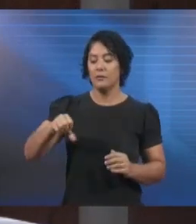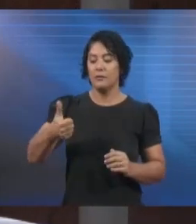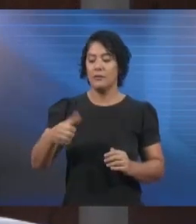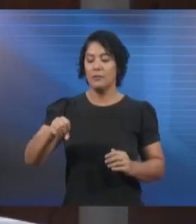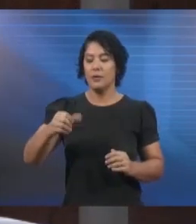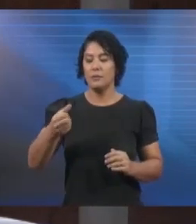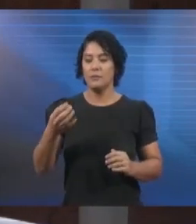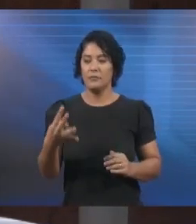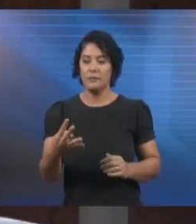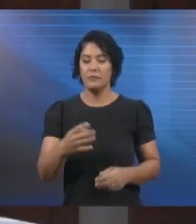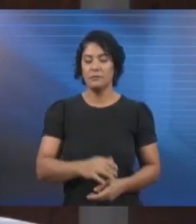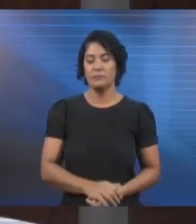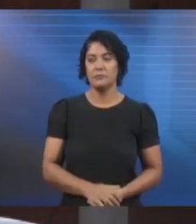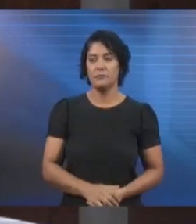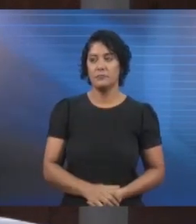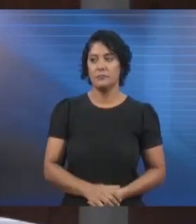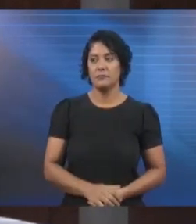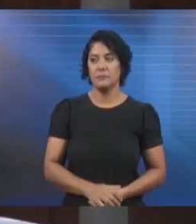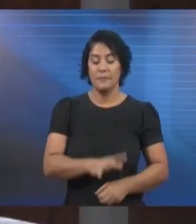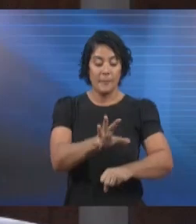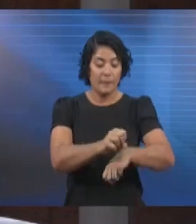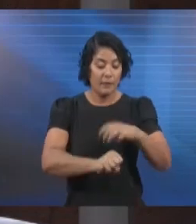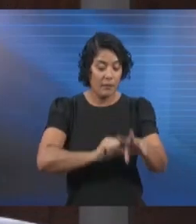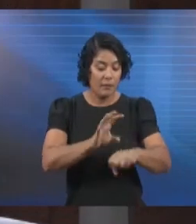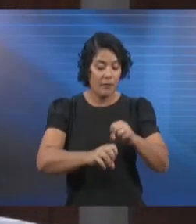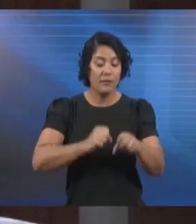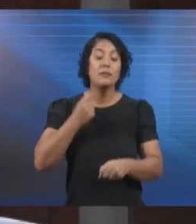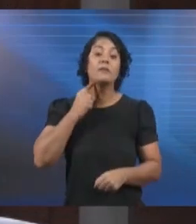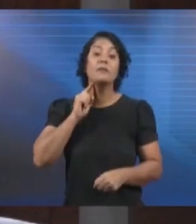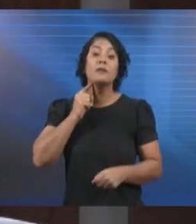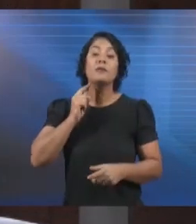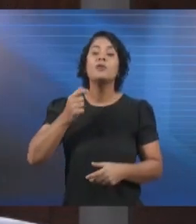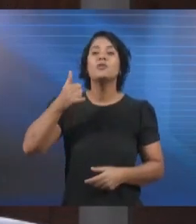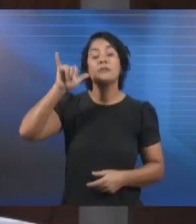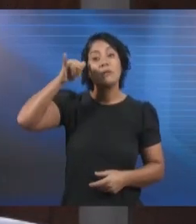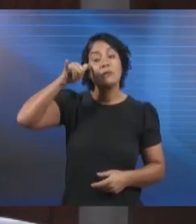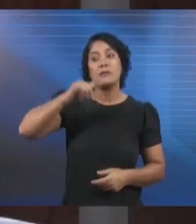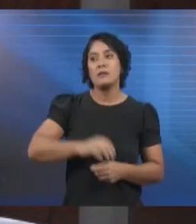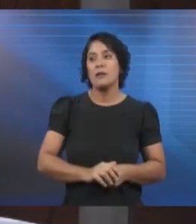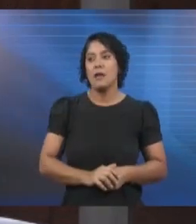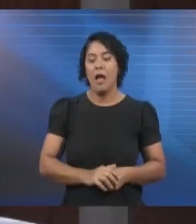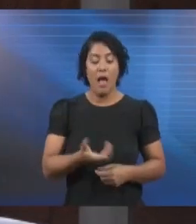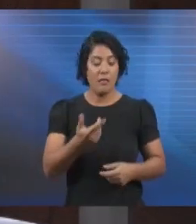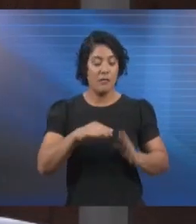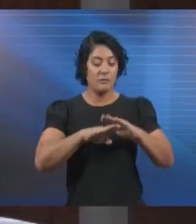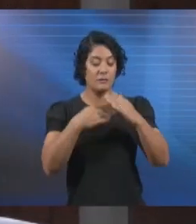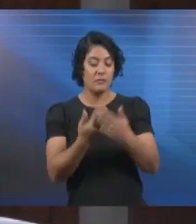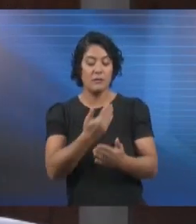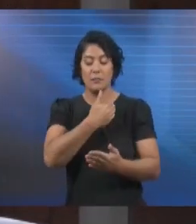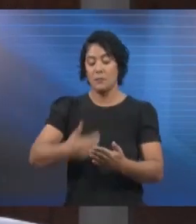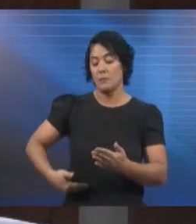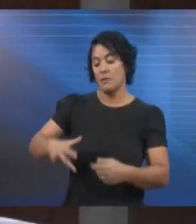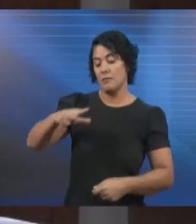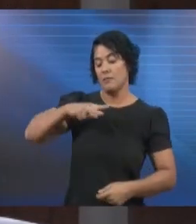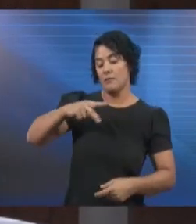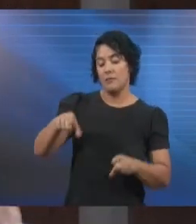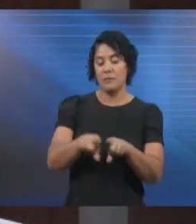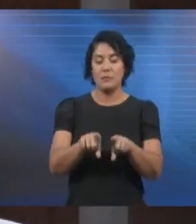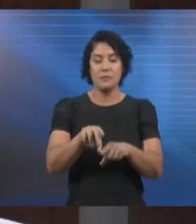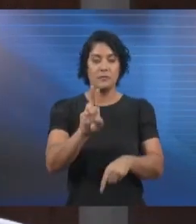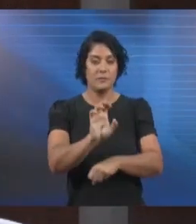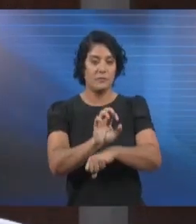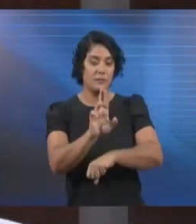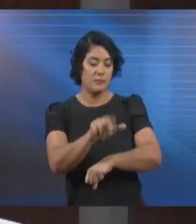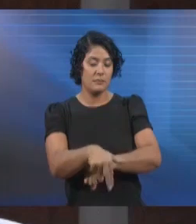149/2 que dispõe sobre a coleta contínua de lixo eletrônica de pequenos Portes nas escolas públicas e privadas do Estado do Rio